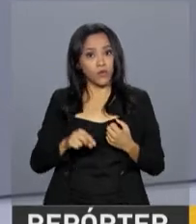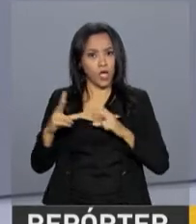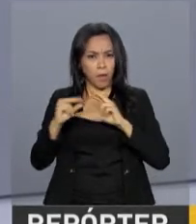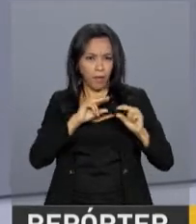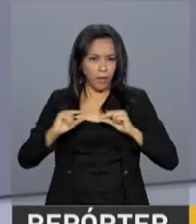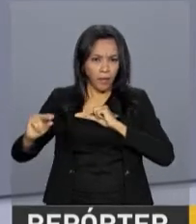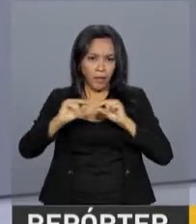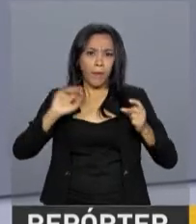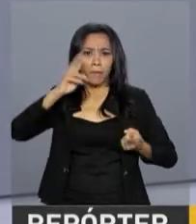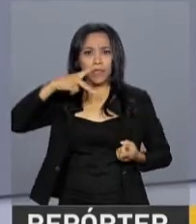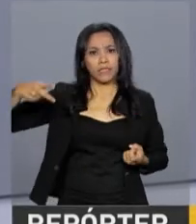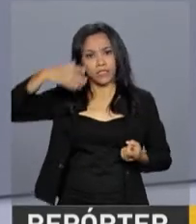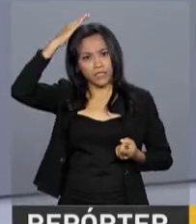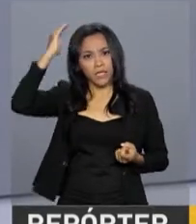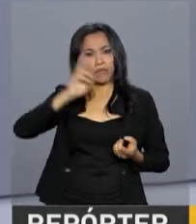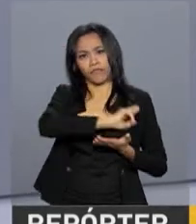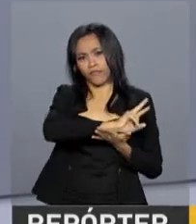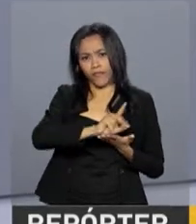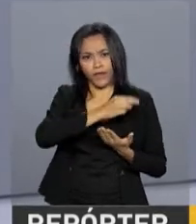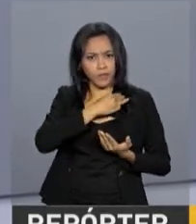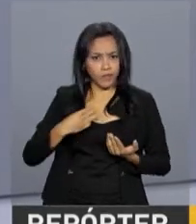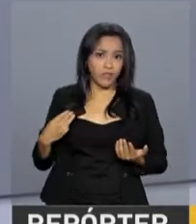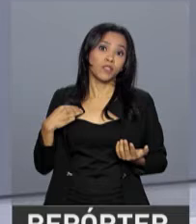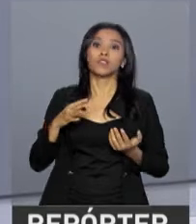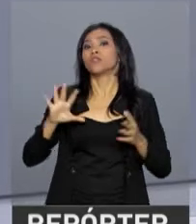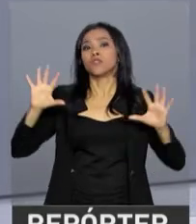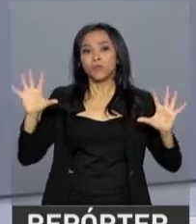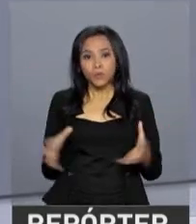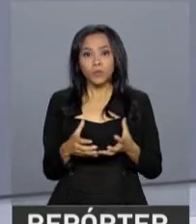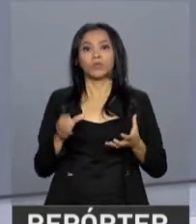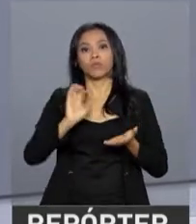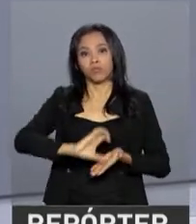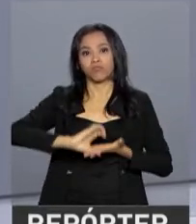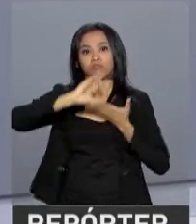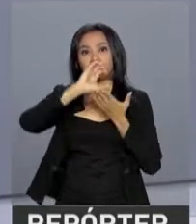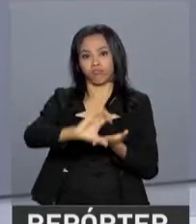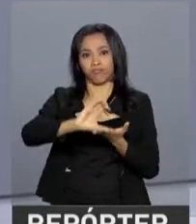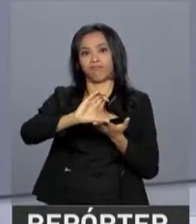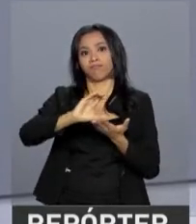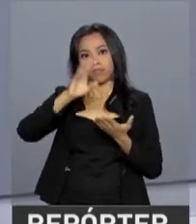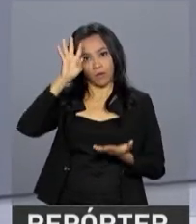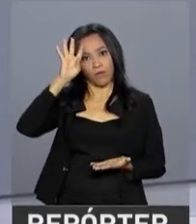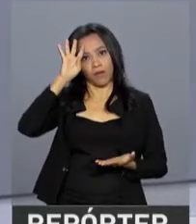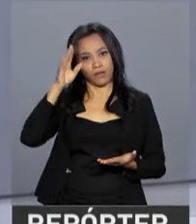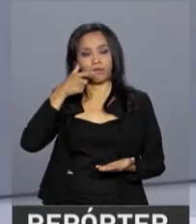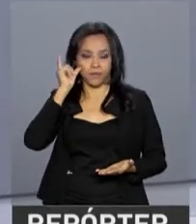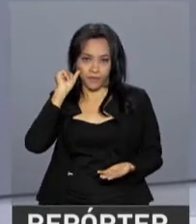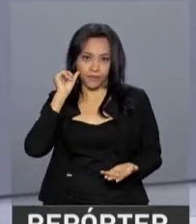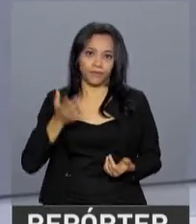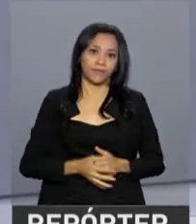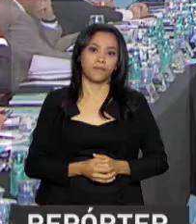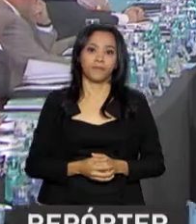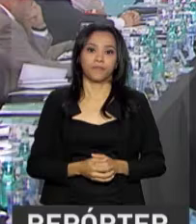reunião entre o presidente Michel Temer, ministros e integrantes do Conselho de Desenvolvimento Econômico e Social nessa quarta-feira.